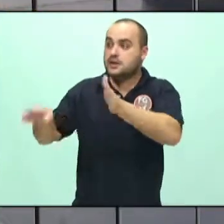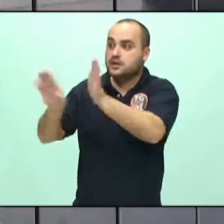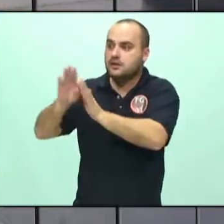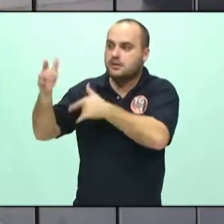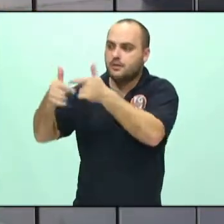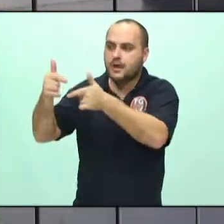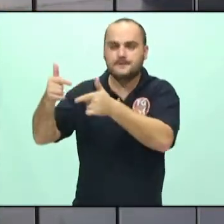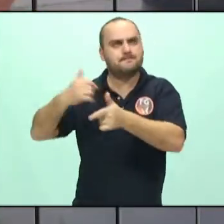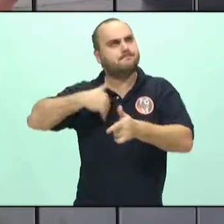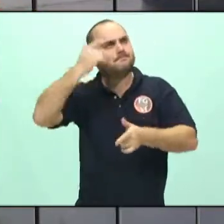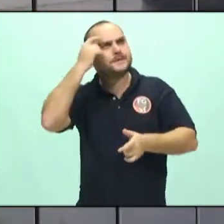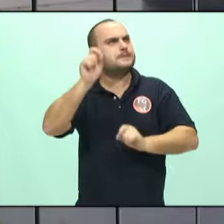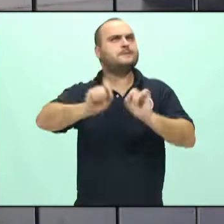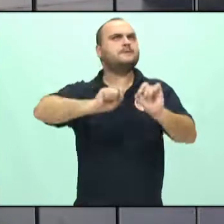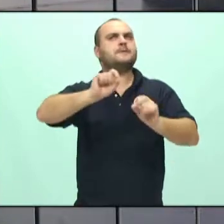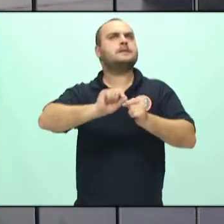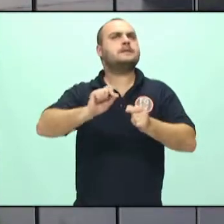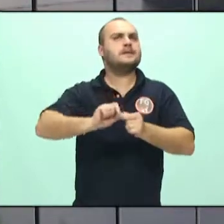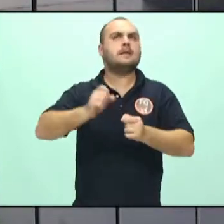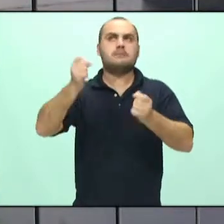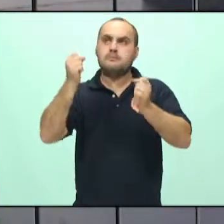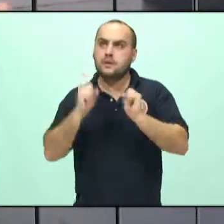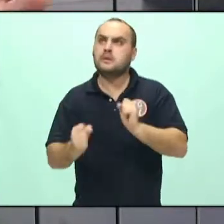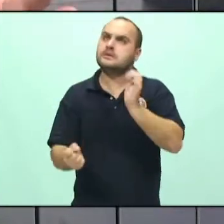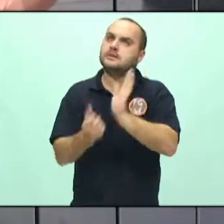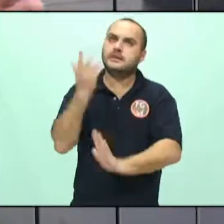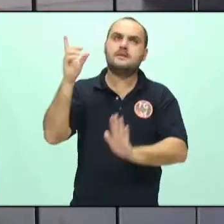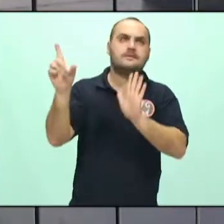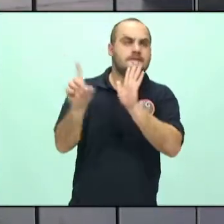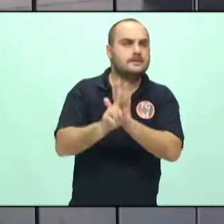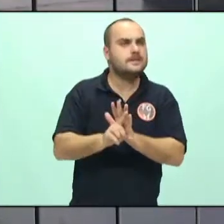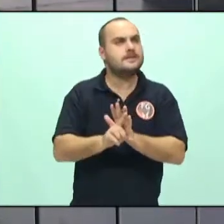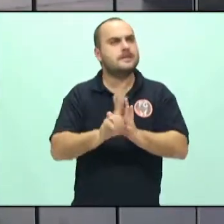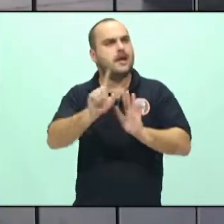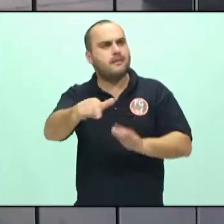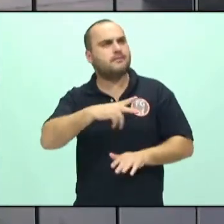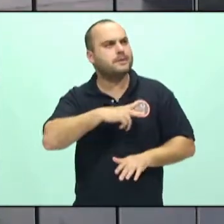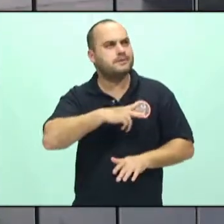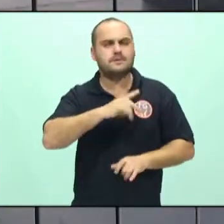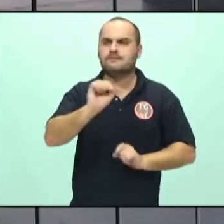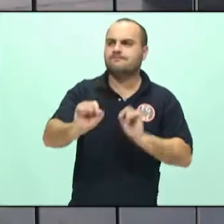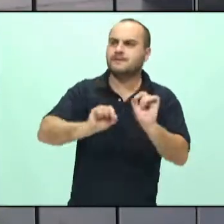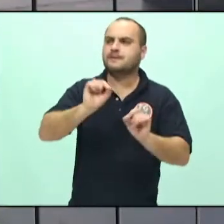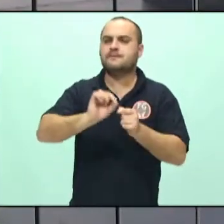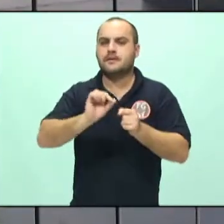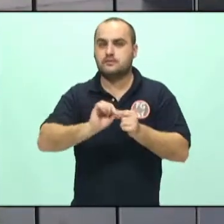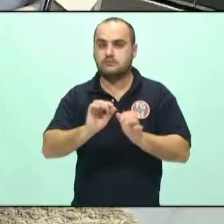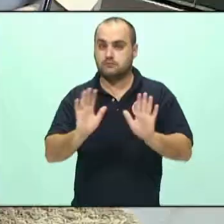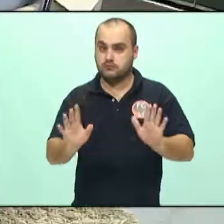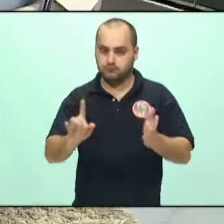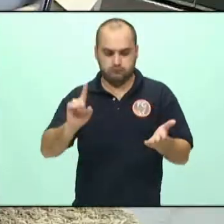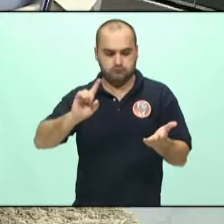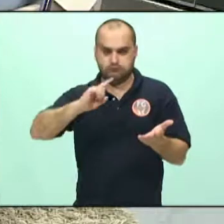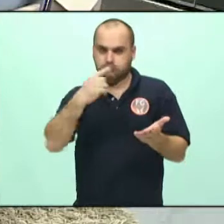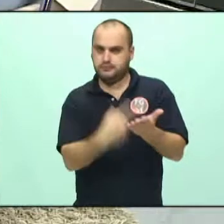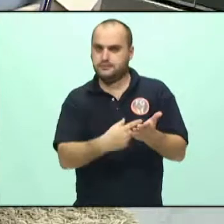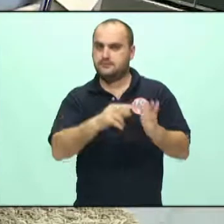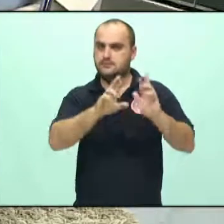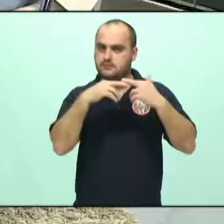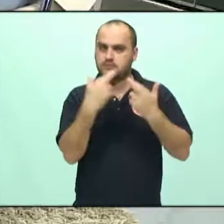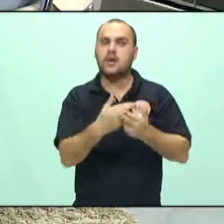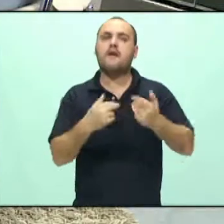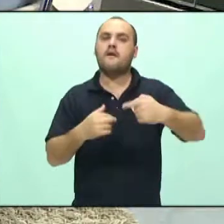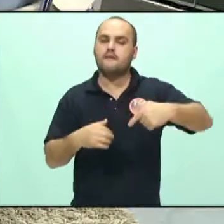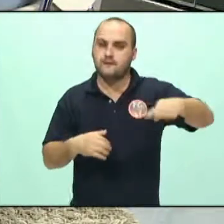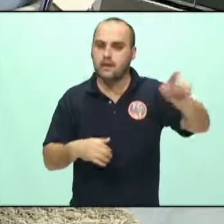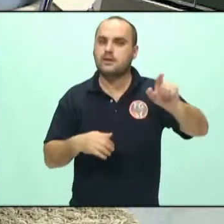nós vamos fazer? Podemos fazer lei? Não podemos? É na iniciativa privada? Como é que a gente faz? Marcamos uma reunião, fomos ao Itajaí